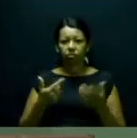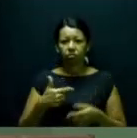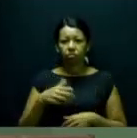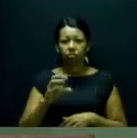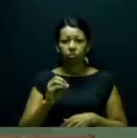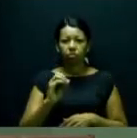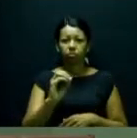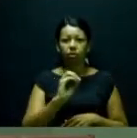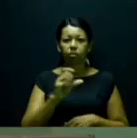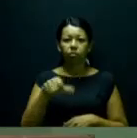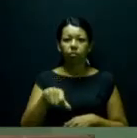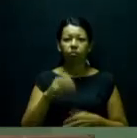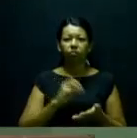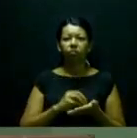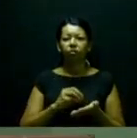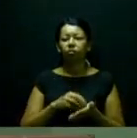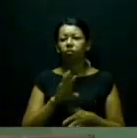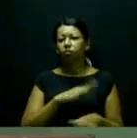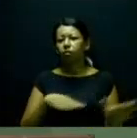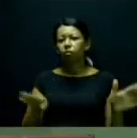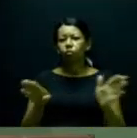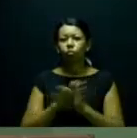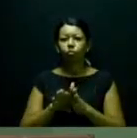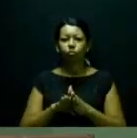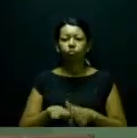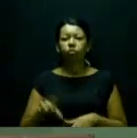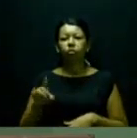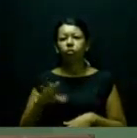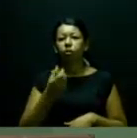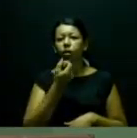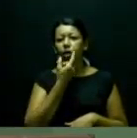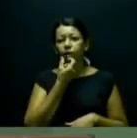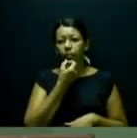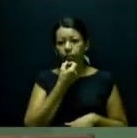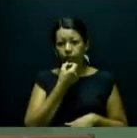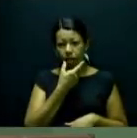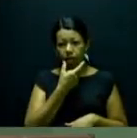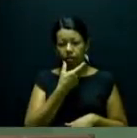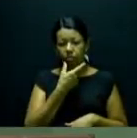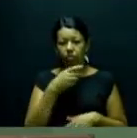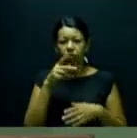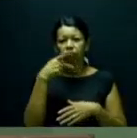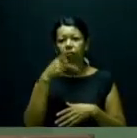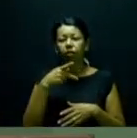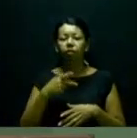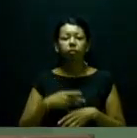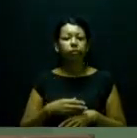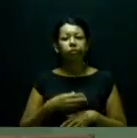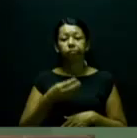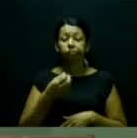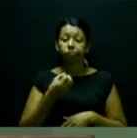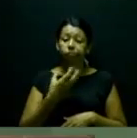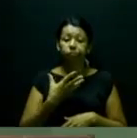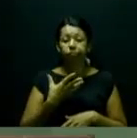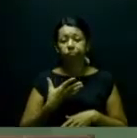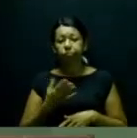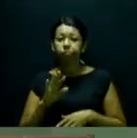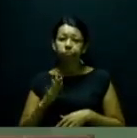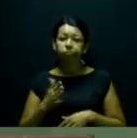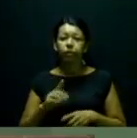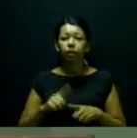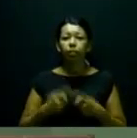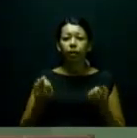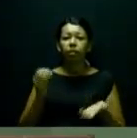2009, com a falta de tudo. Se fosse só medicamentos, eu ainda falava, oxalá, menos mal. Mas